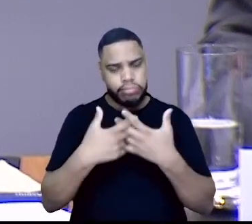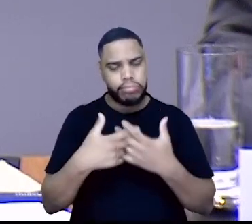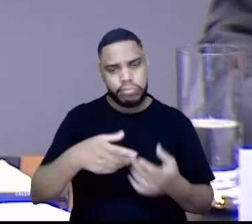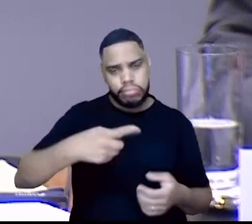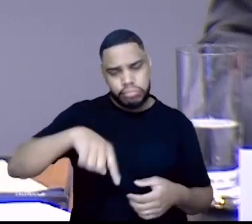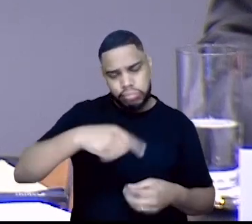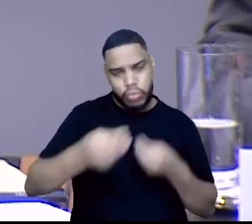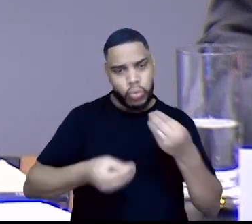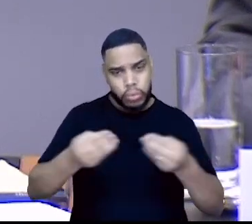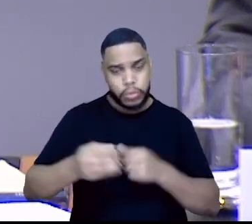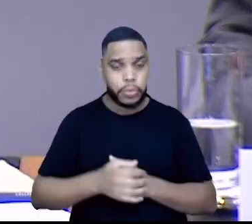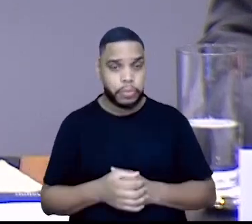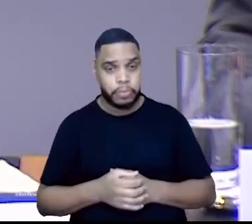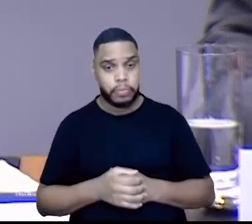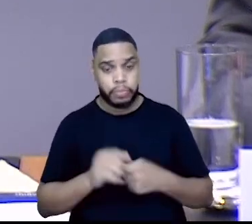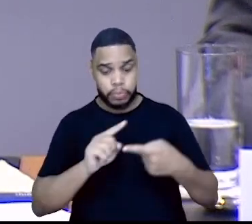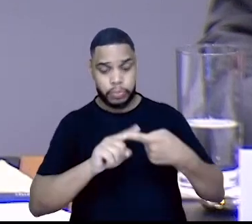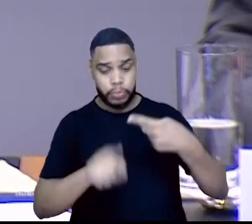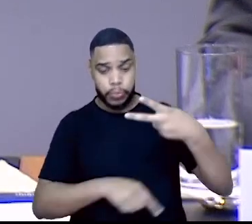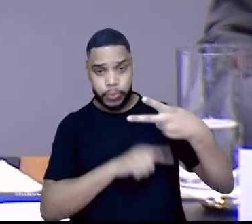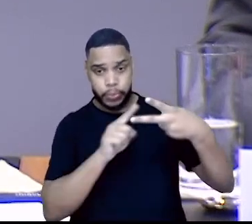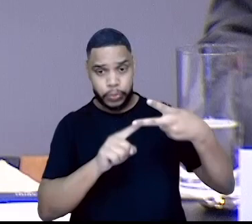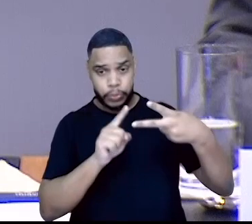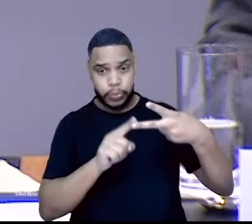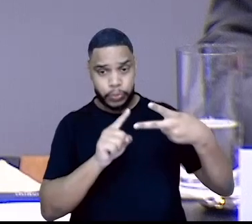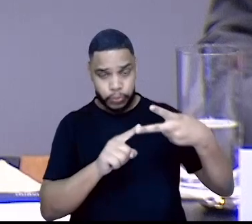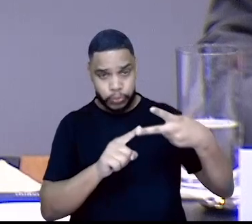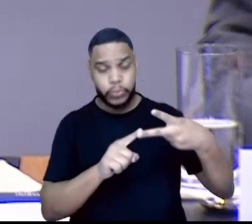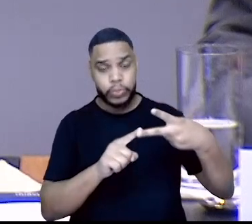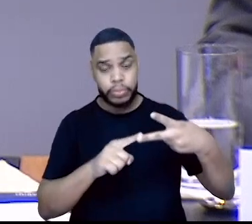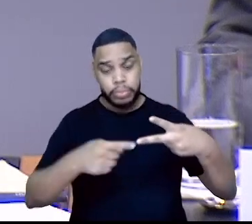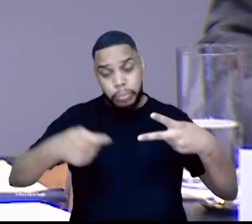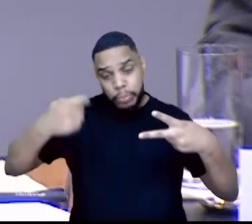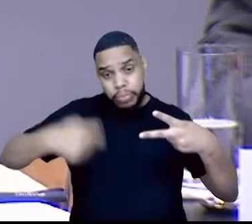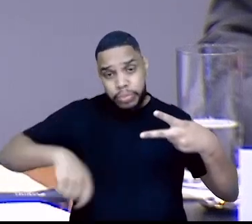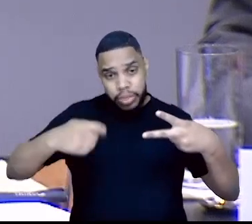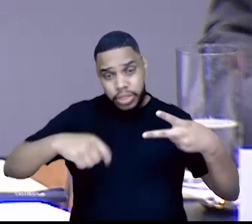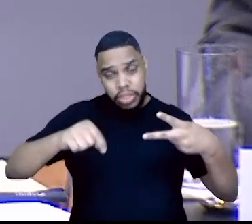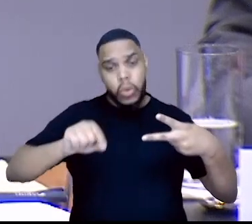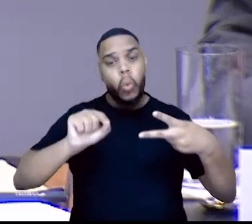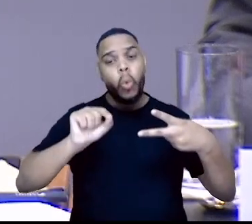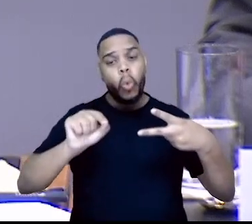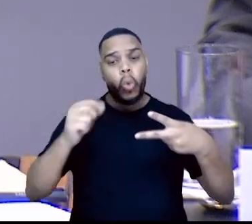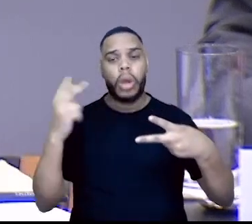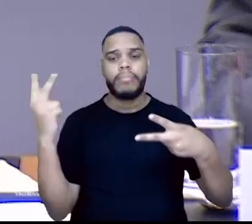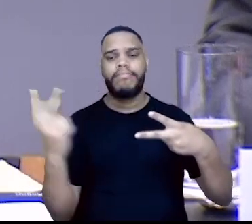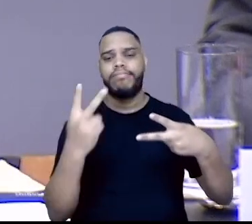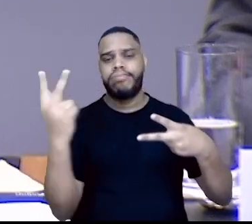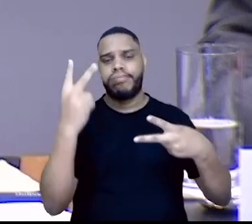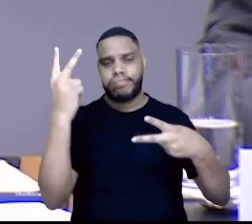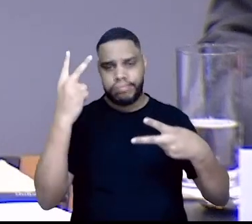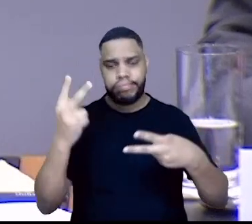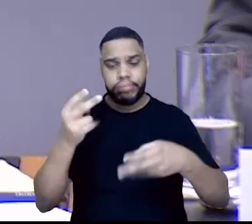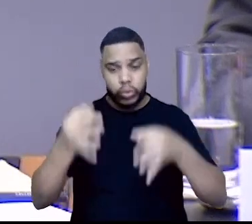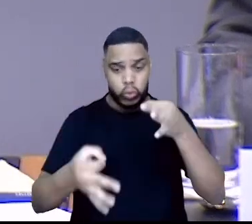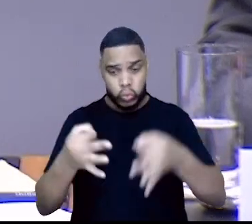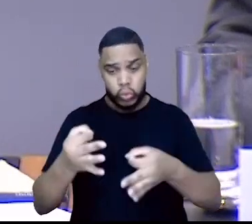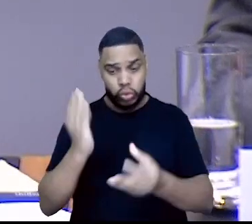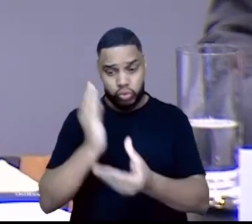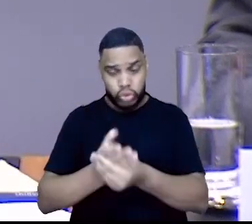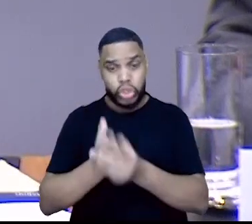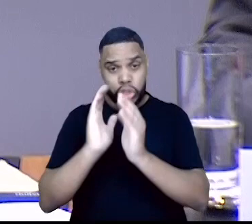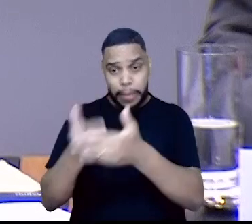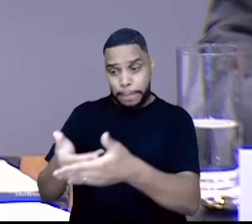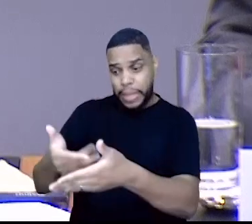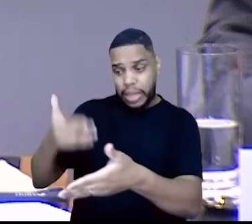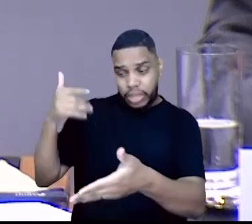dele. Em segundo lugar, a imperiosa necessidade de valorização dos precedentes, e aqui